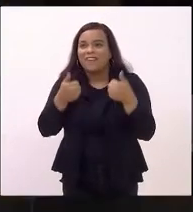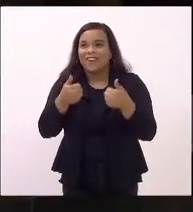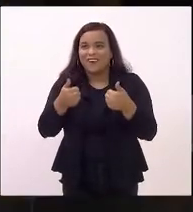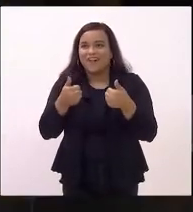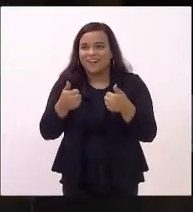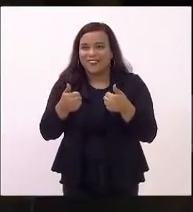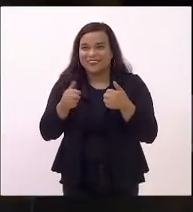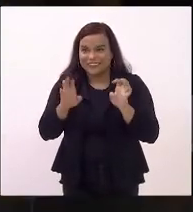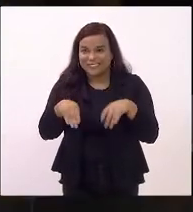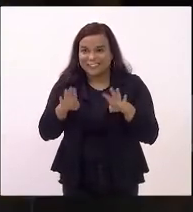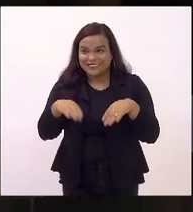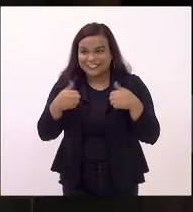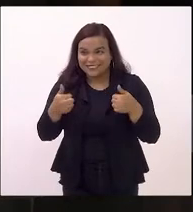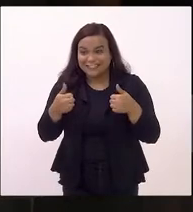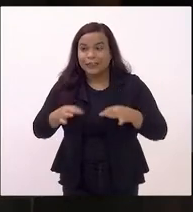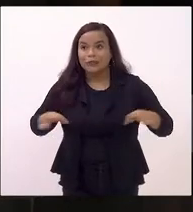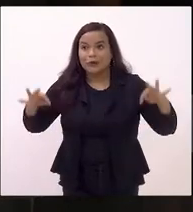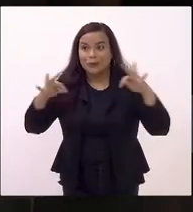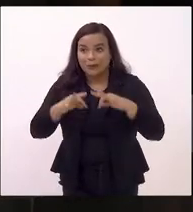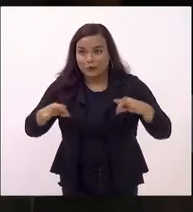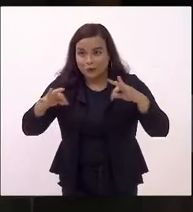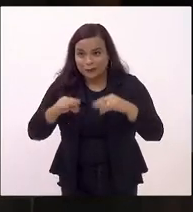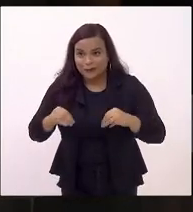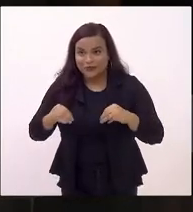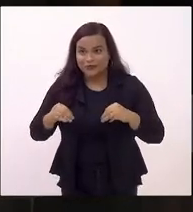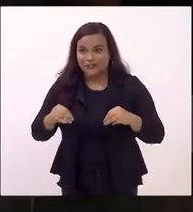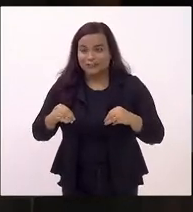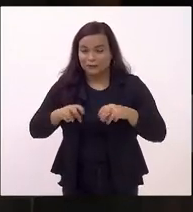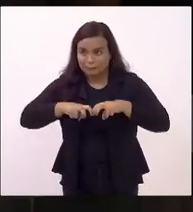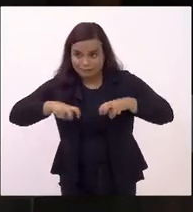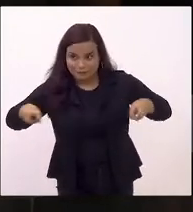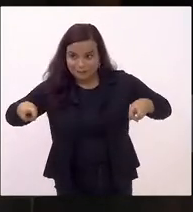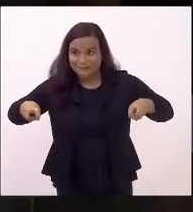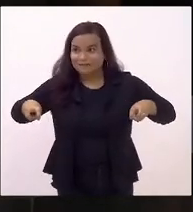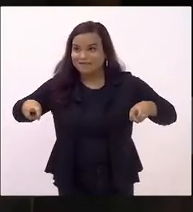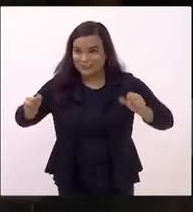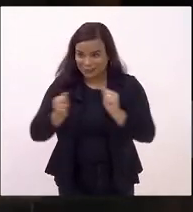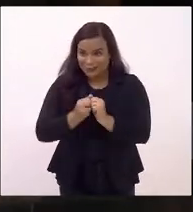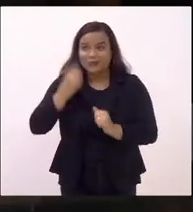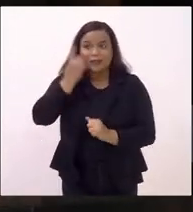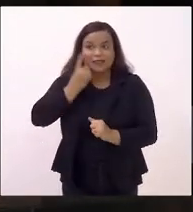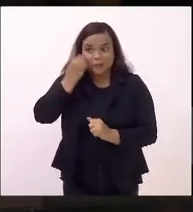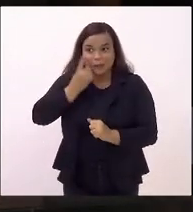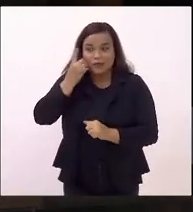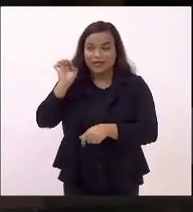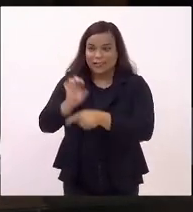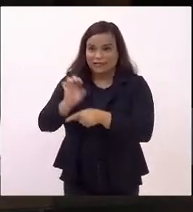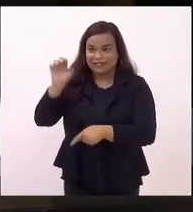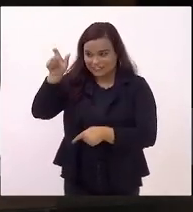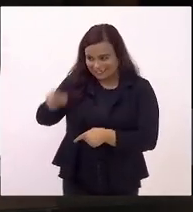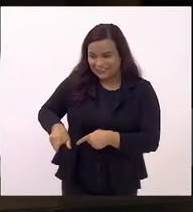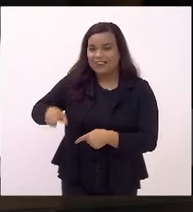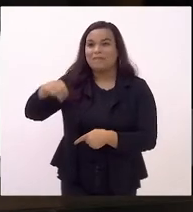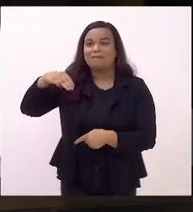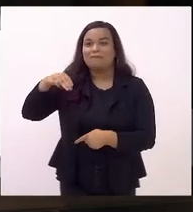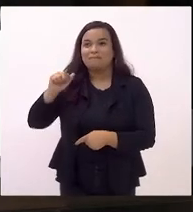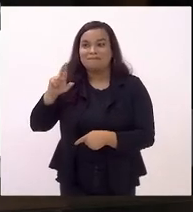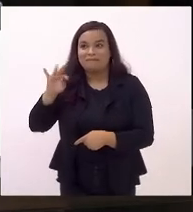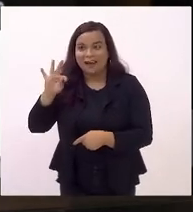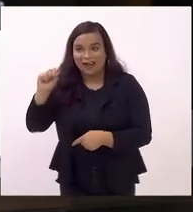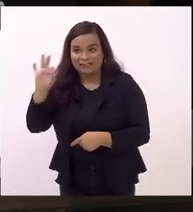Boa noite a todos que estão aqui na mesa, a nossa deputada estadual, Marta Rocha, celebrar